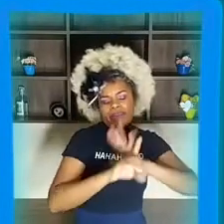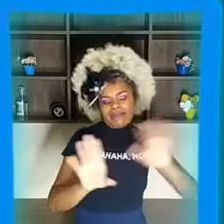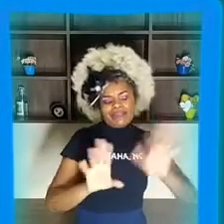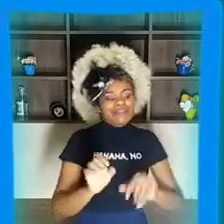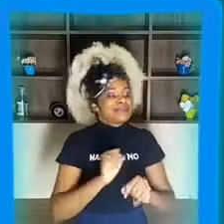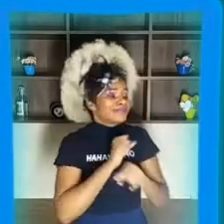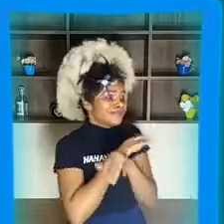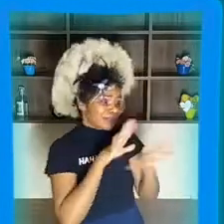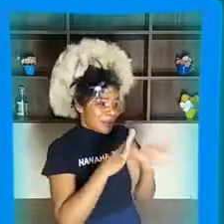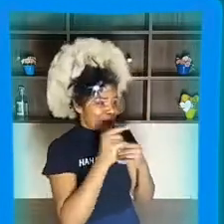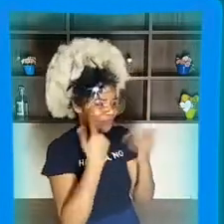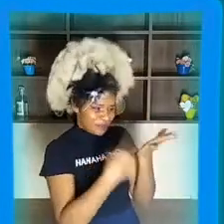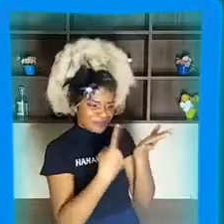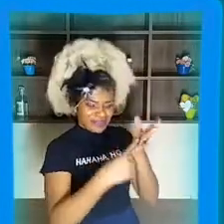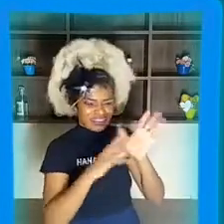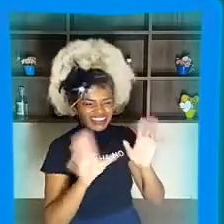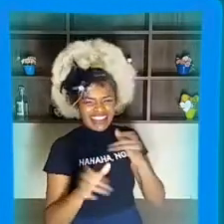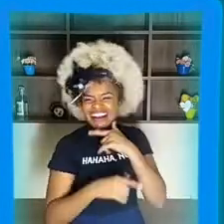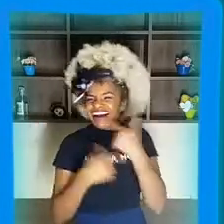Iria adicionado.